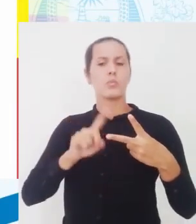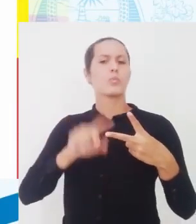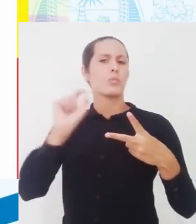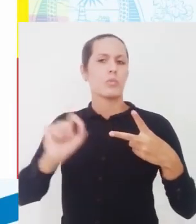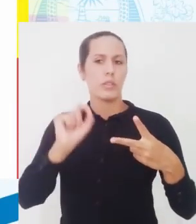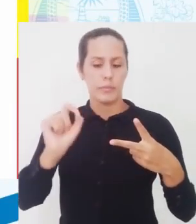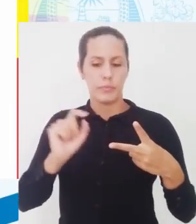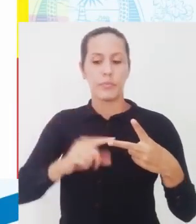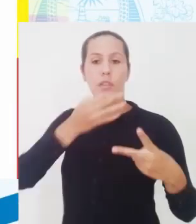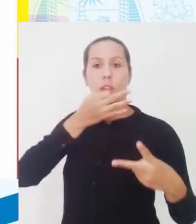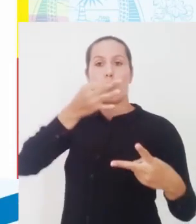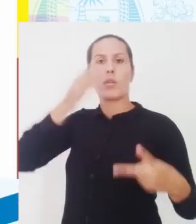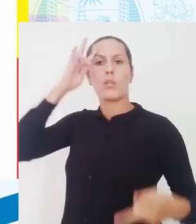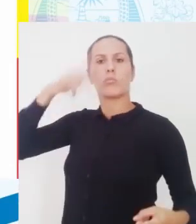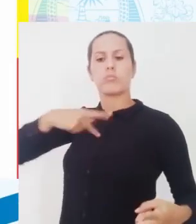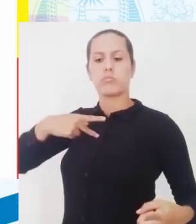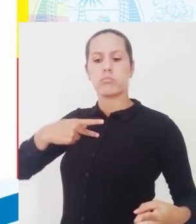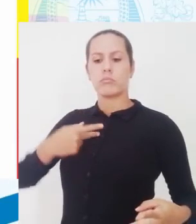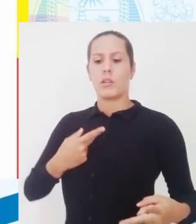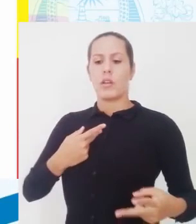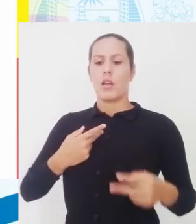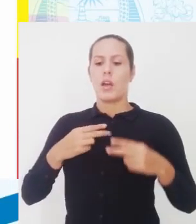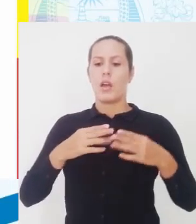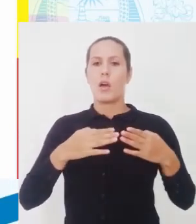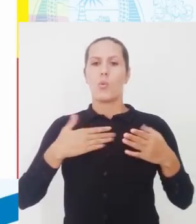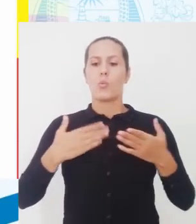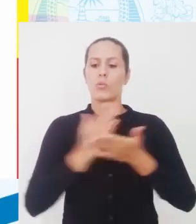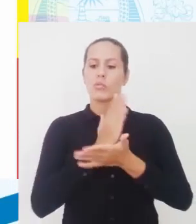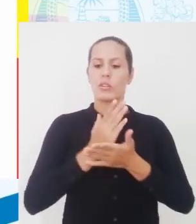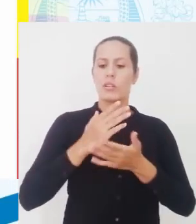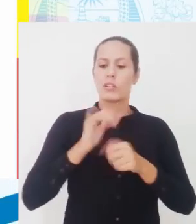entender, julgar ou perceber alguma coisa.